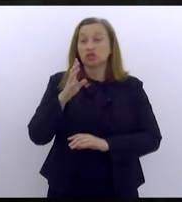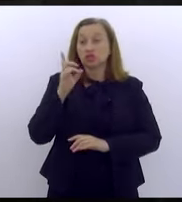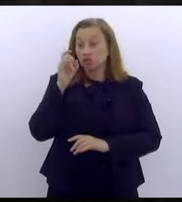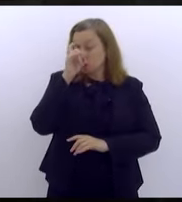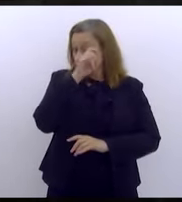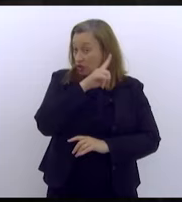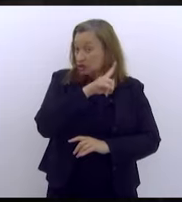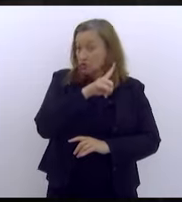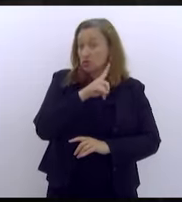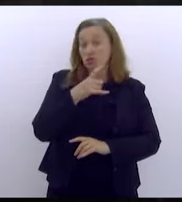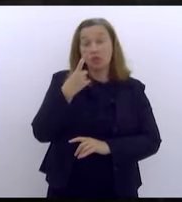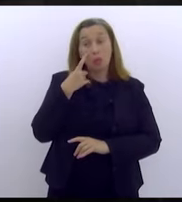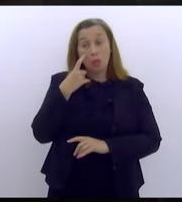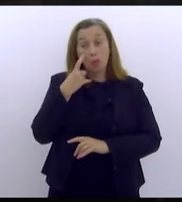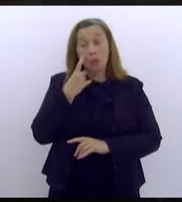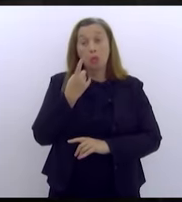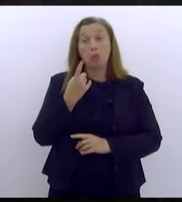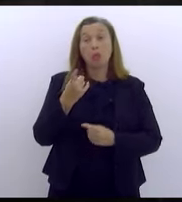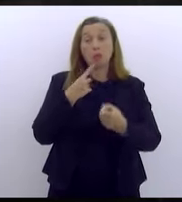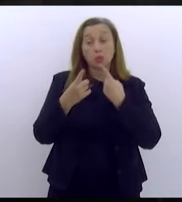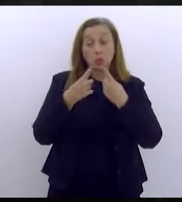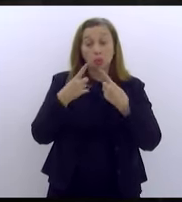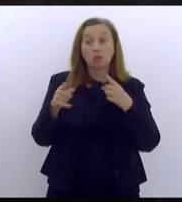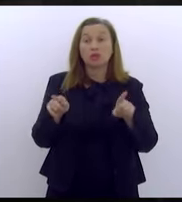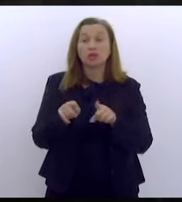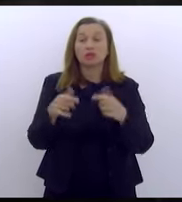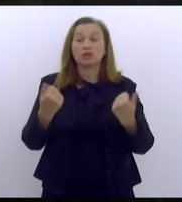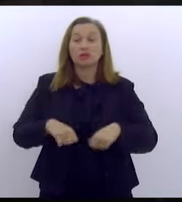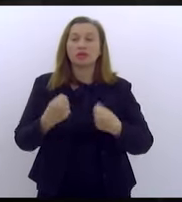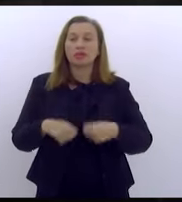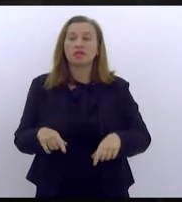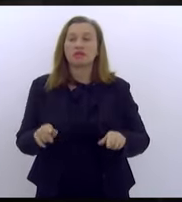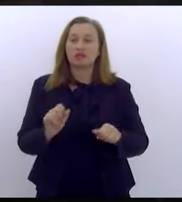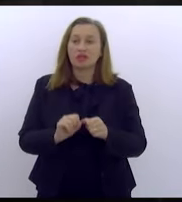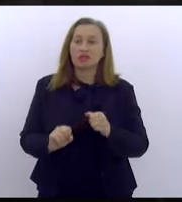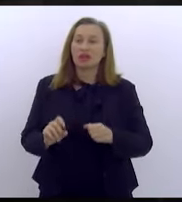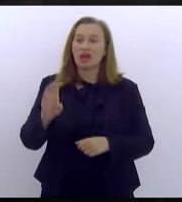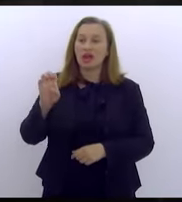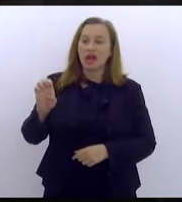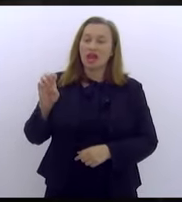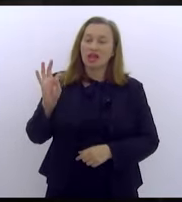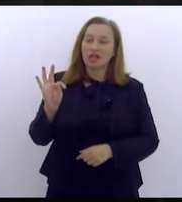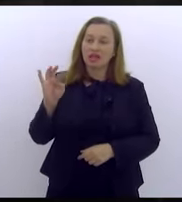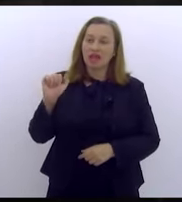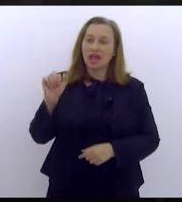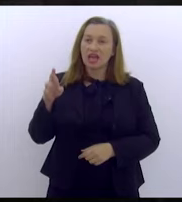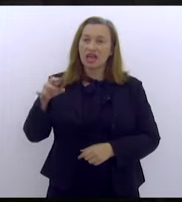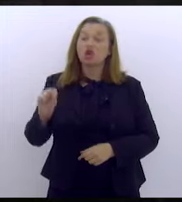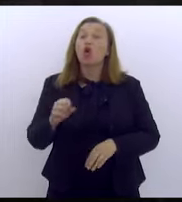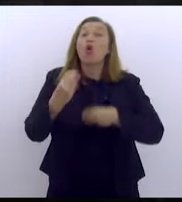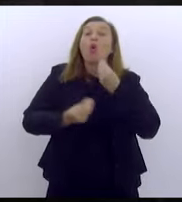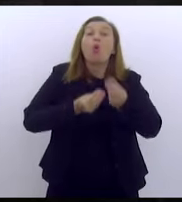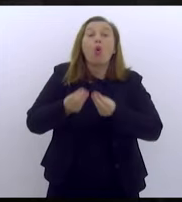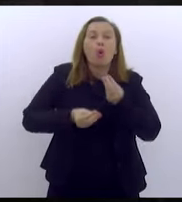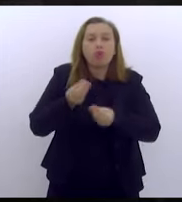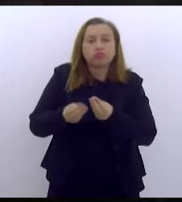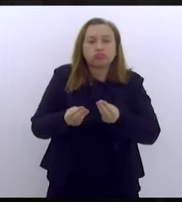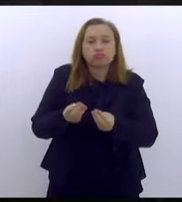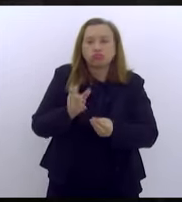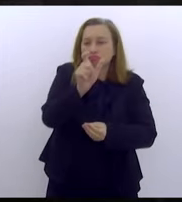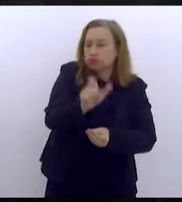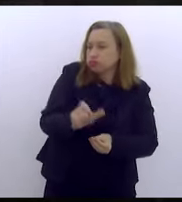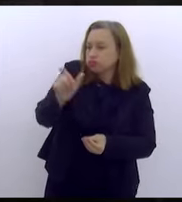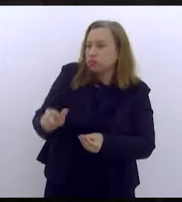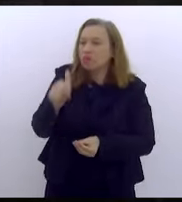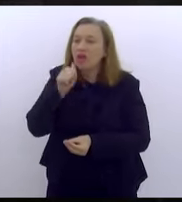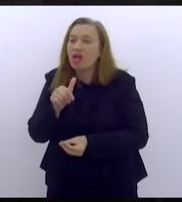diante de um debate que a gente precisa fazer também, que é sobre o etarismo. E como as mulheres